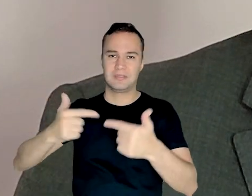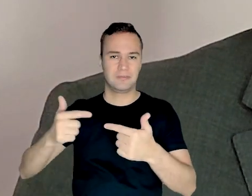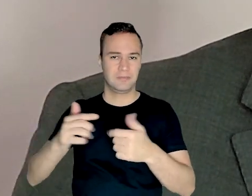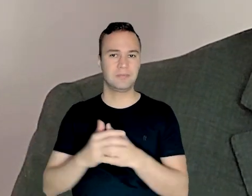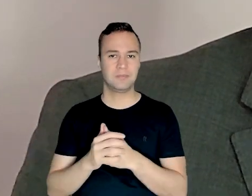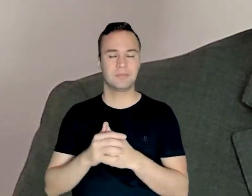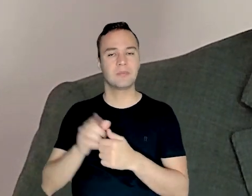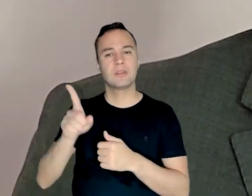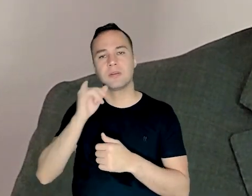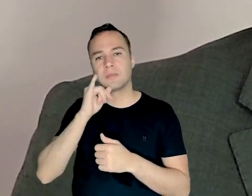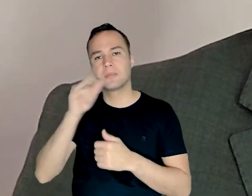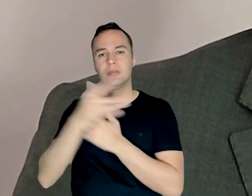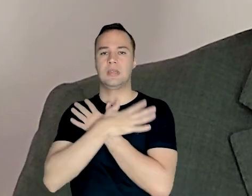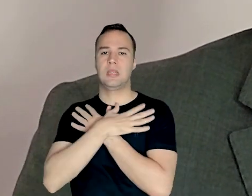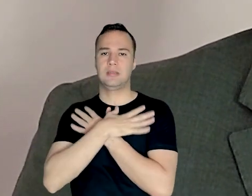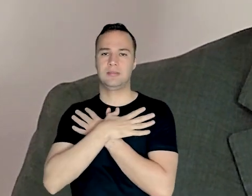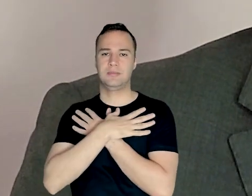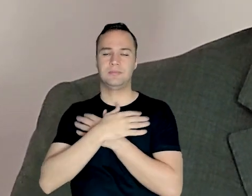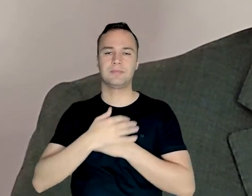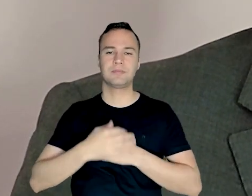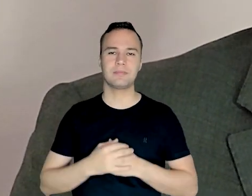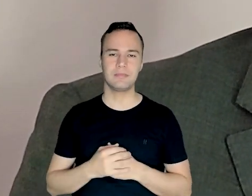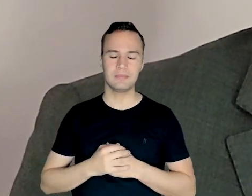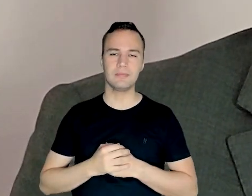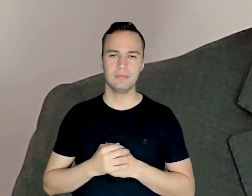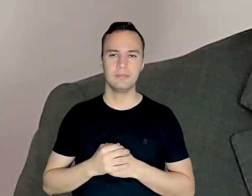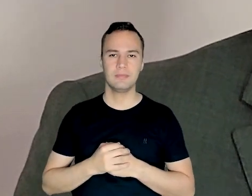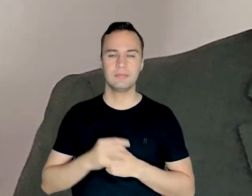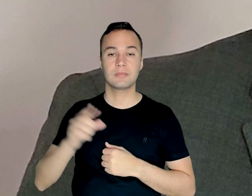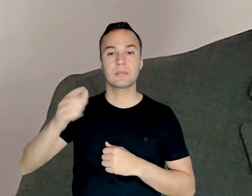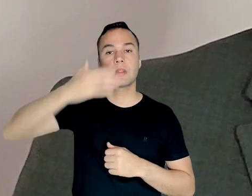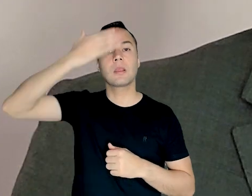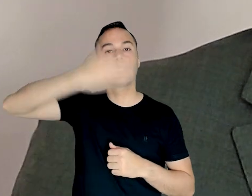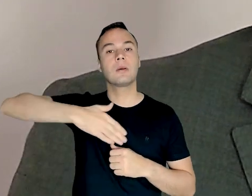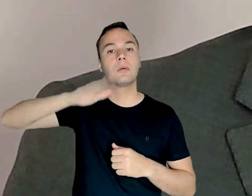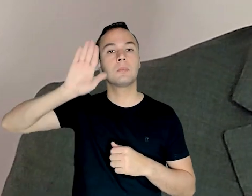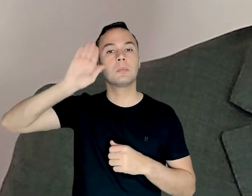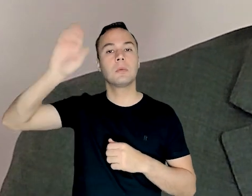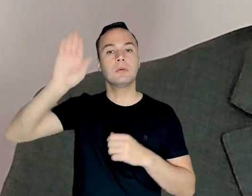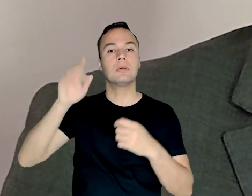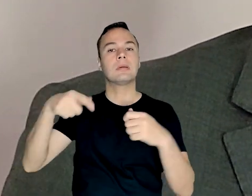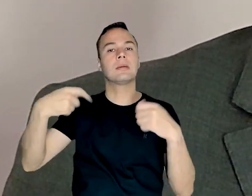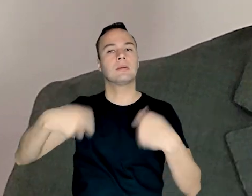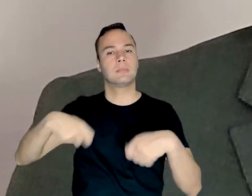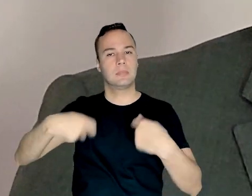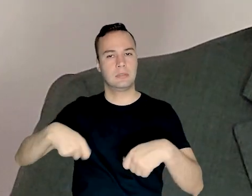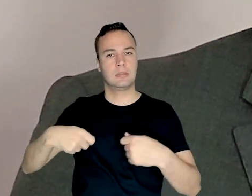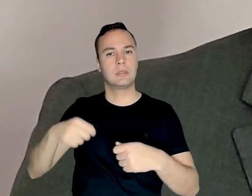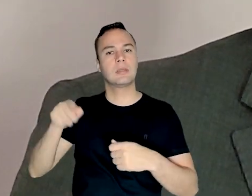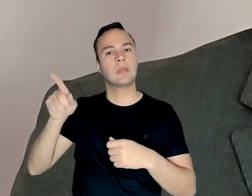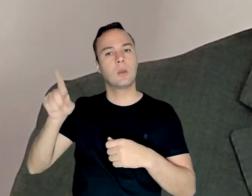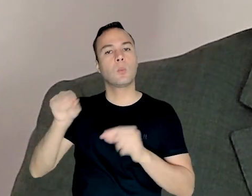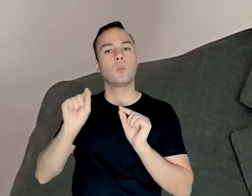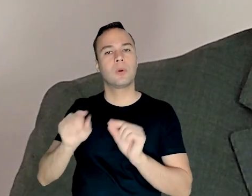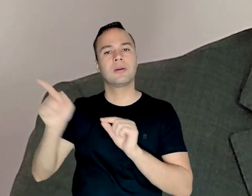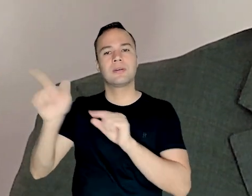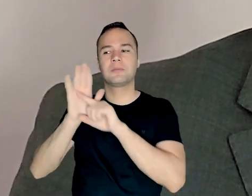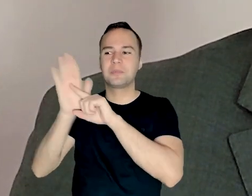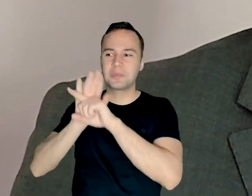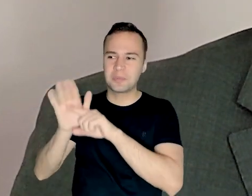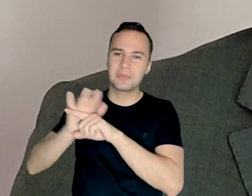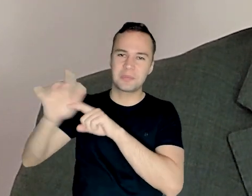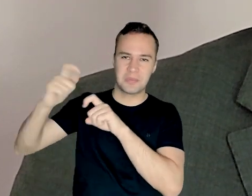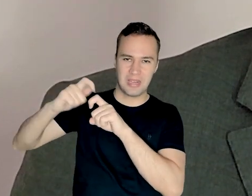os seus efeitos, inclusive no afastamento previdenciário. Para comprovar esses fatos, é necessário